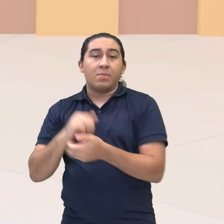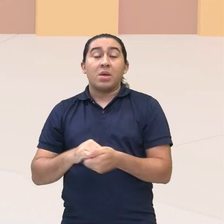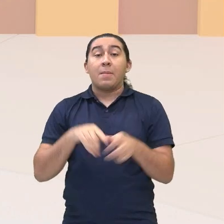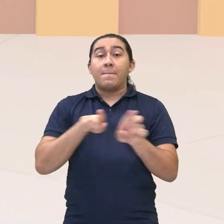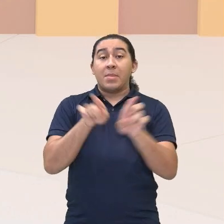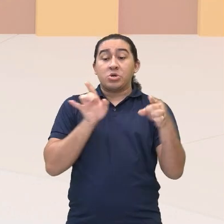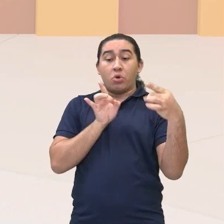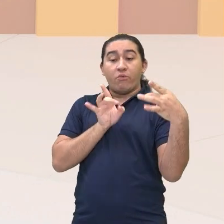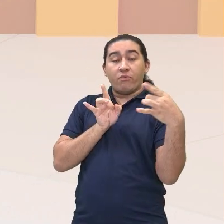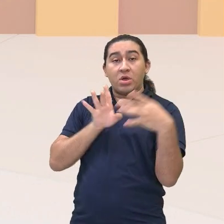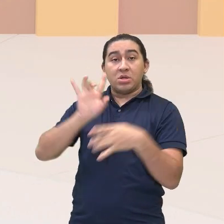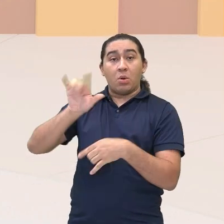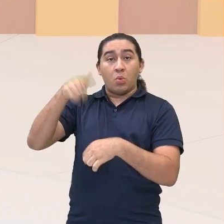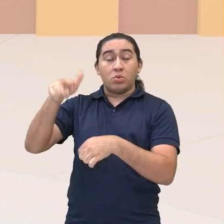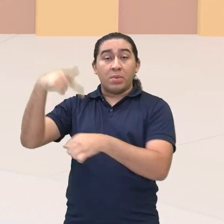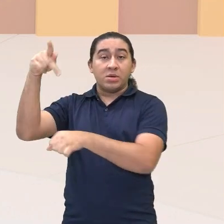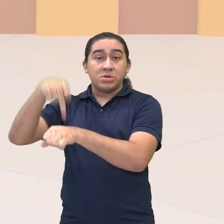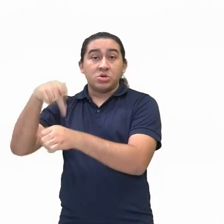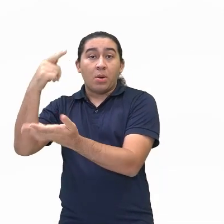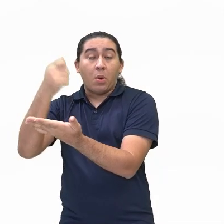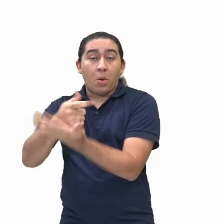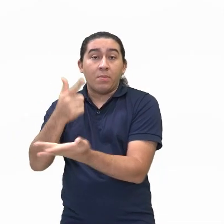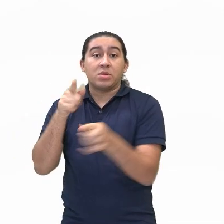também teremos o quê? As